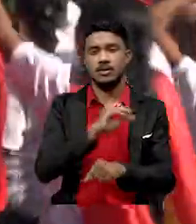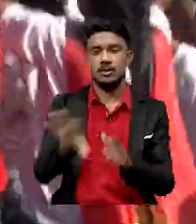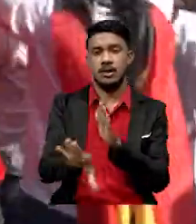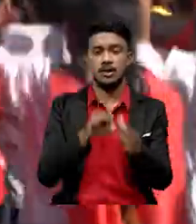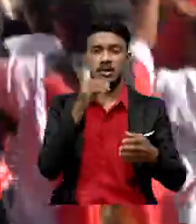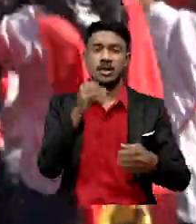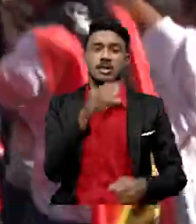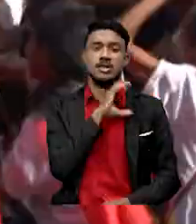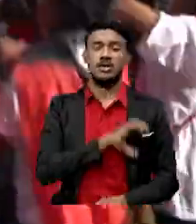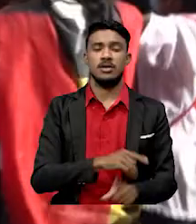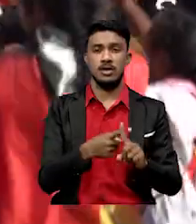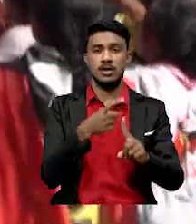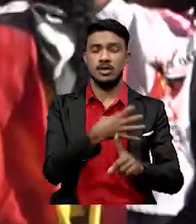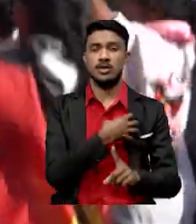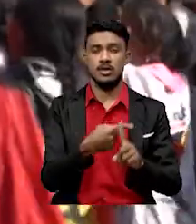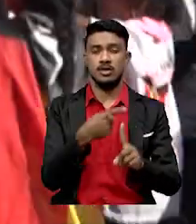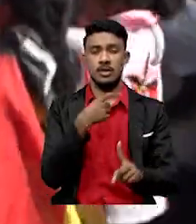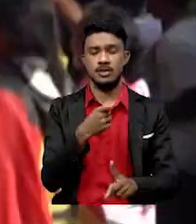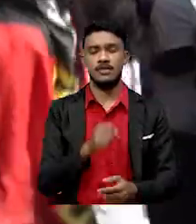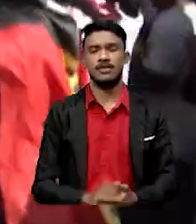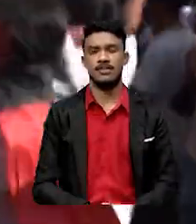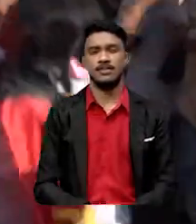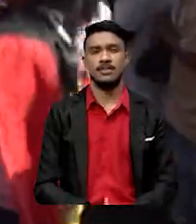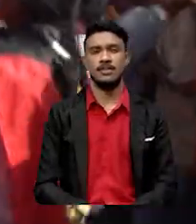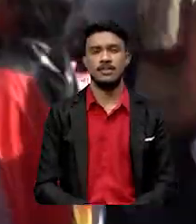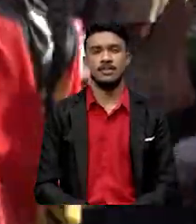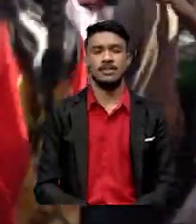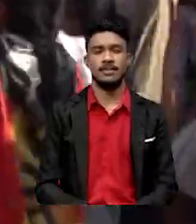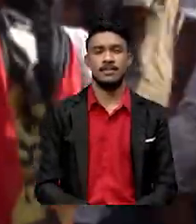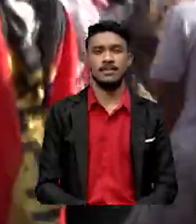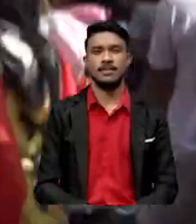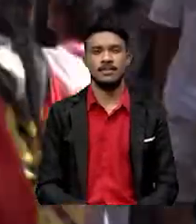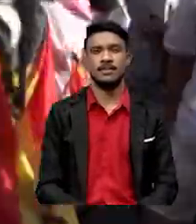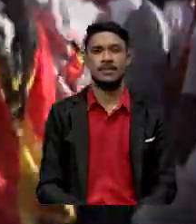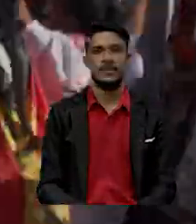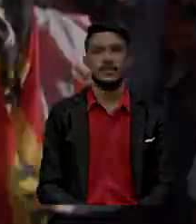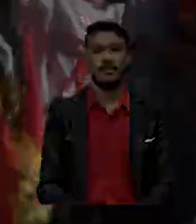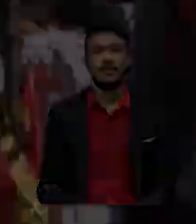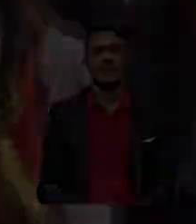segurança russi PNTL. Adere tu Simenis, bem-vinda Simenis, Ziemen.